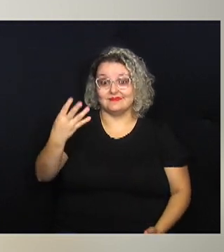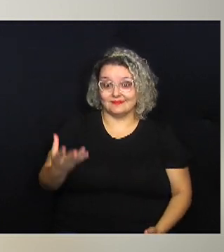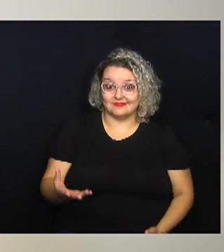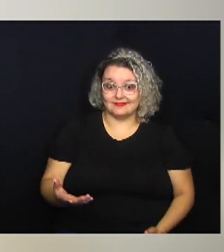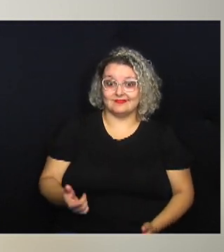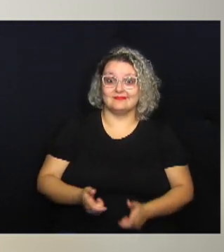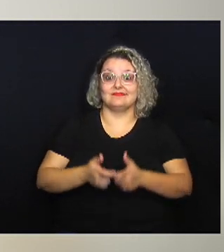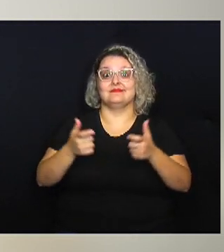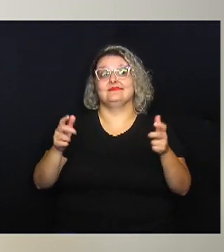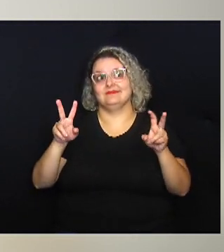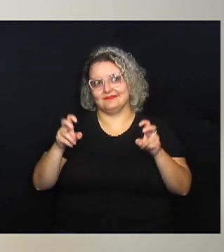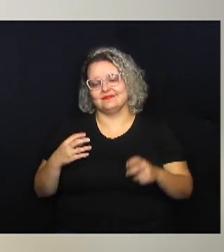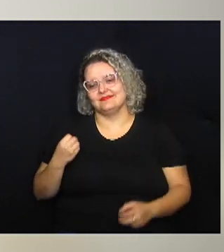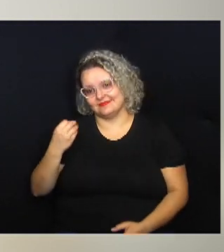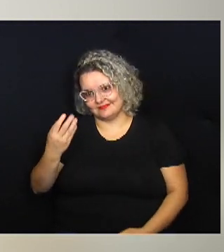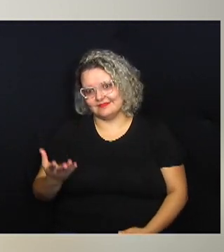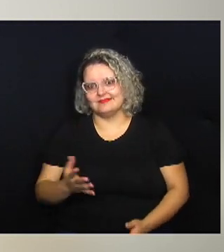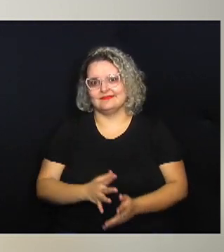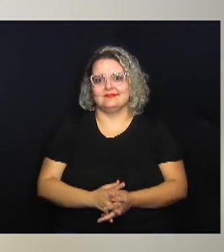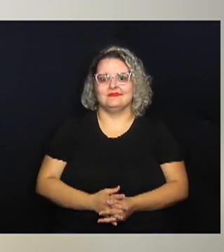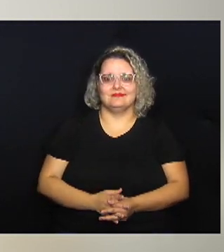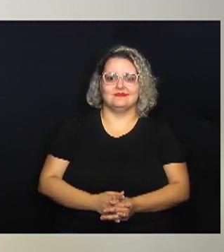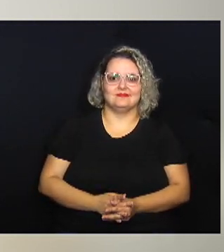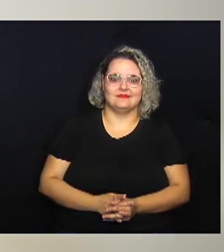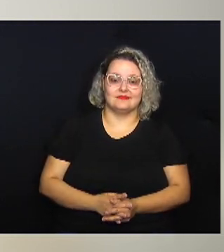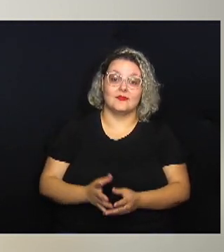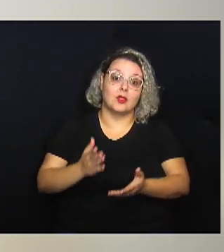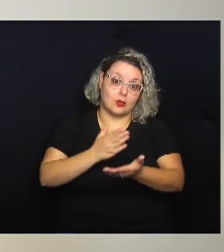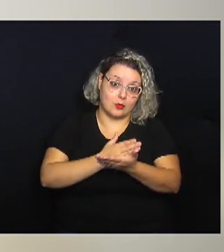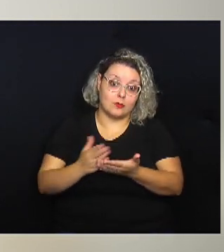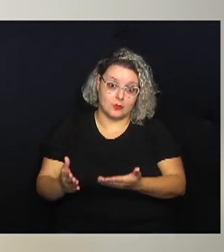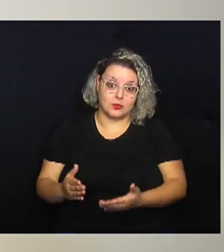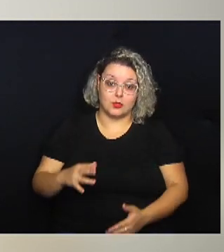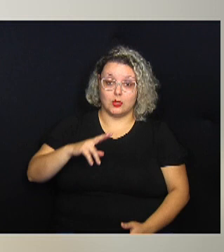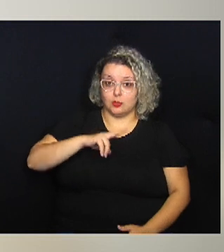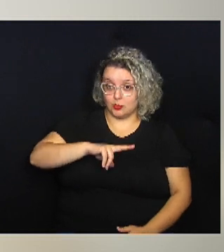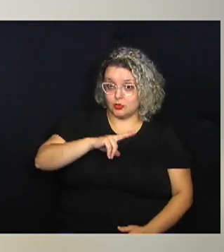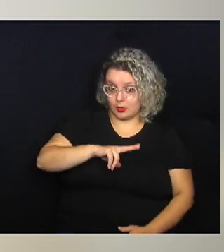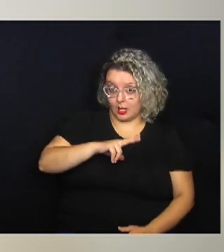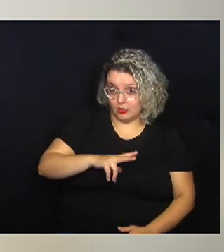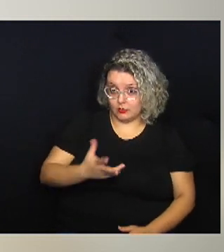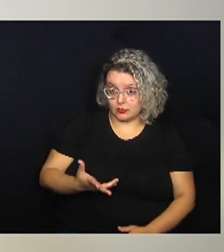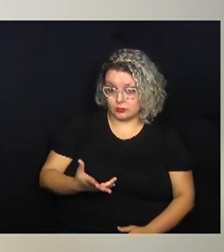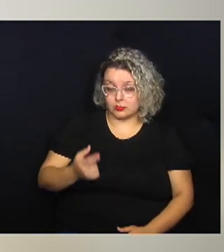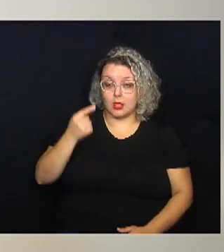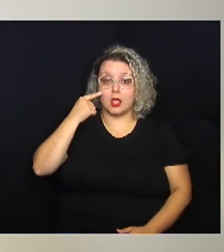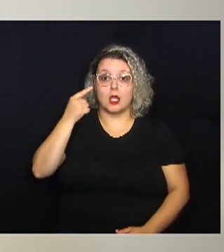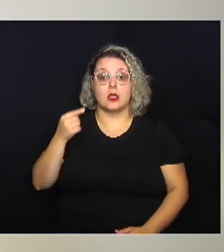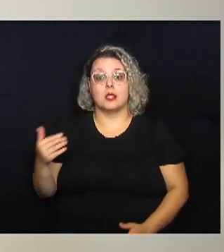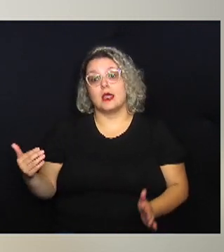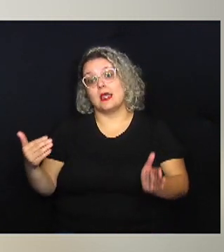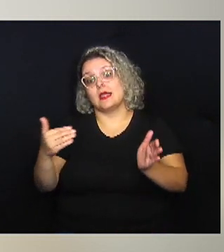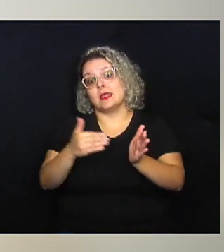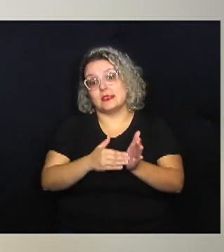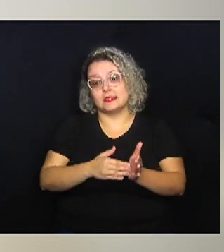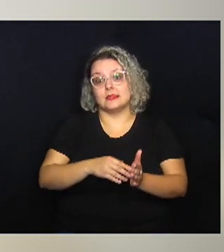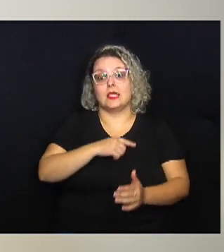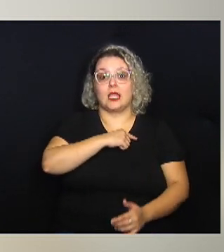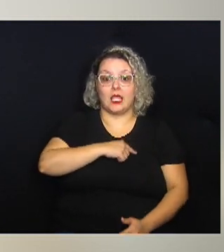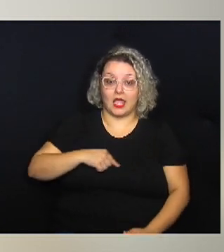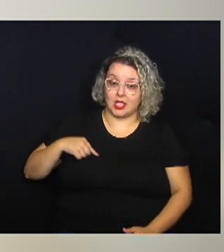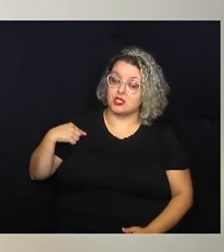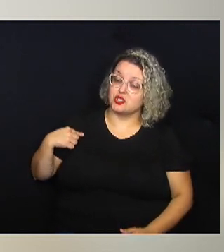Viagem vamos dizer assim né que começar que começou em Portugal a ideia ir até a China